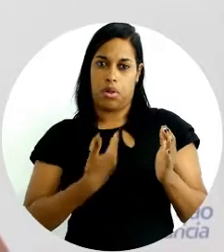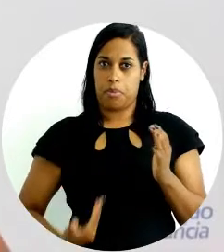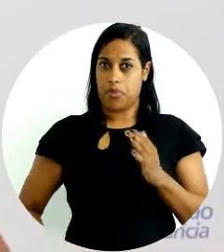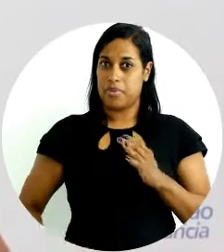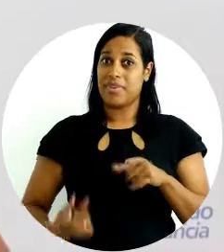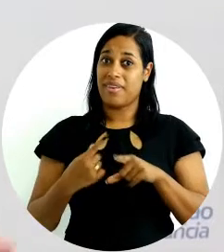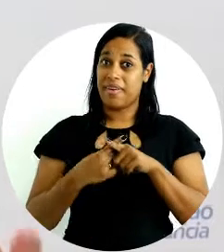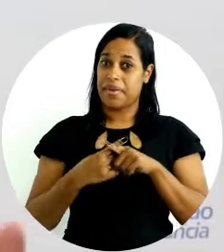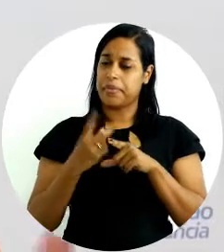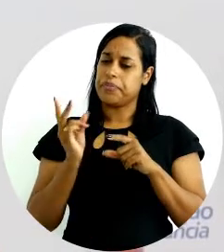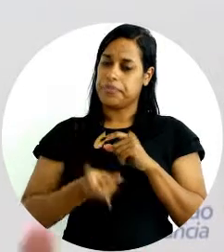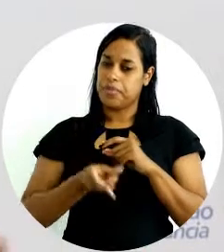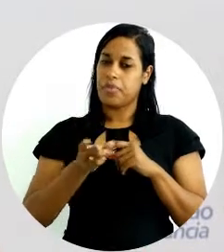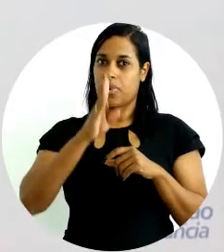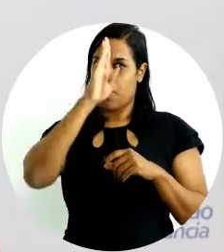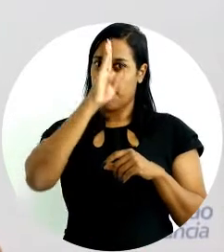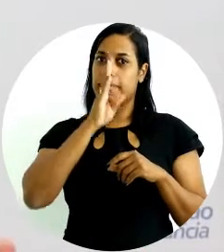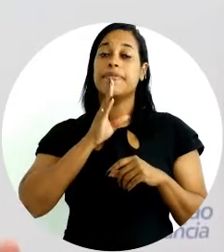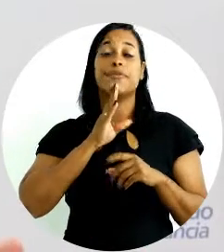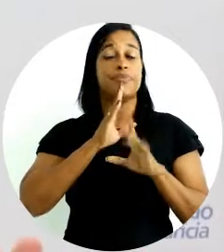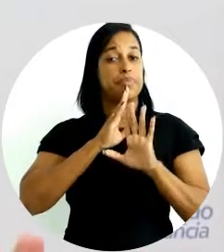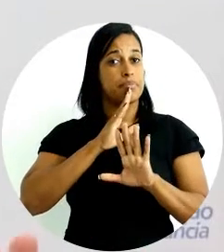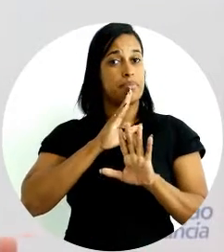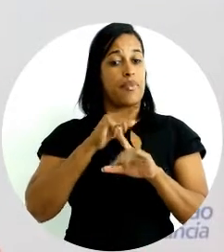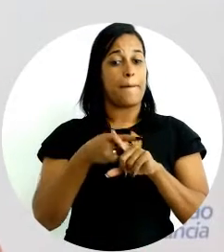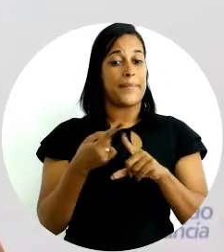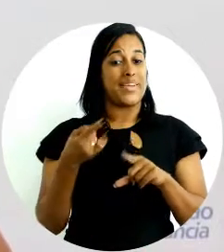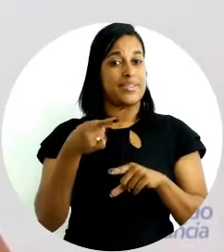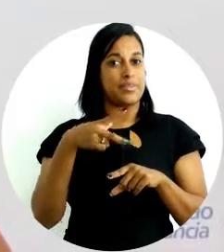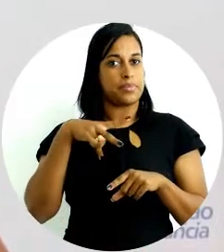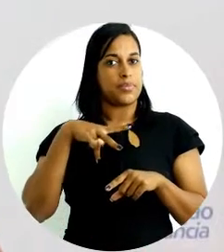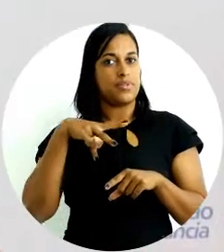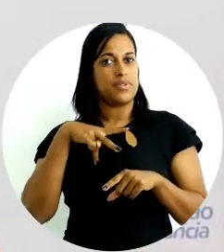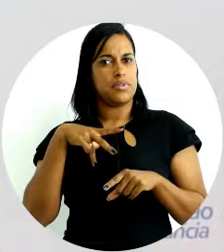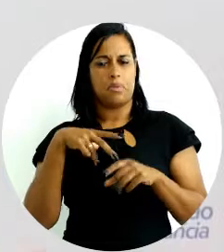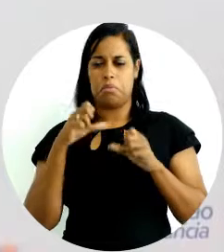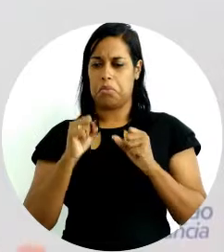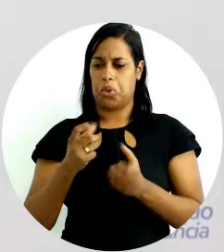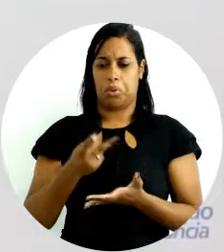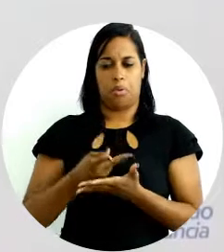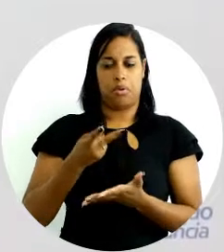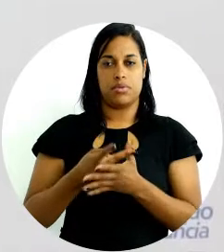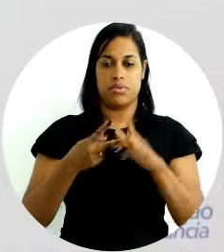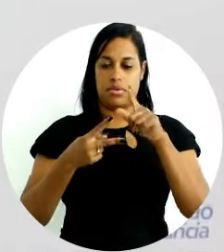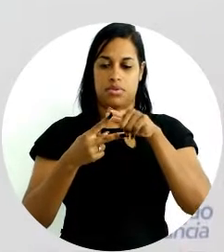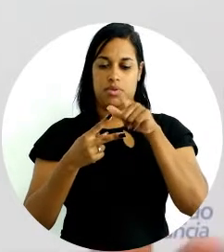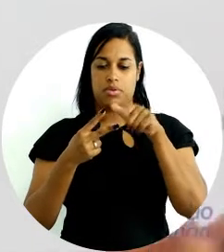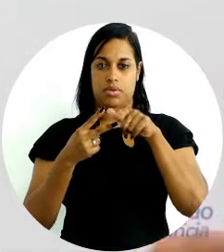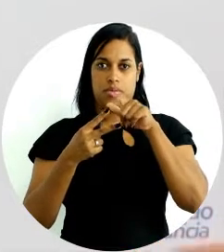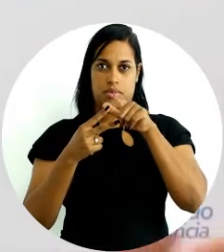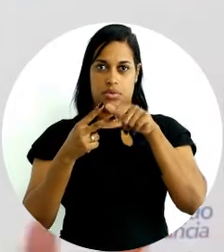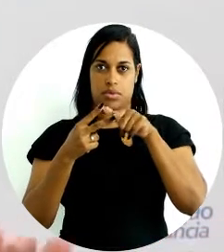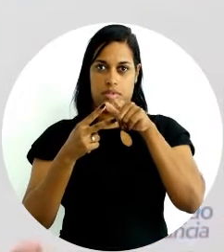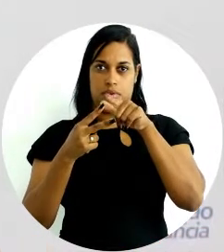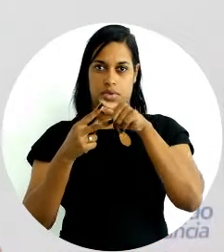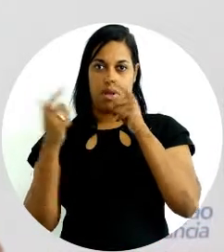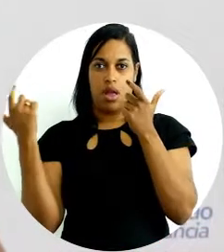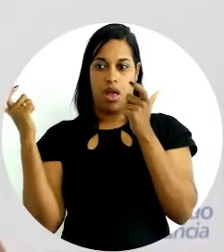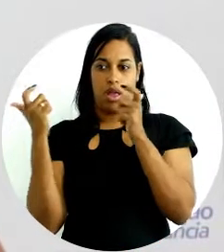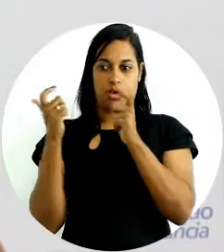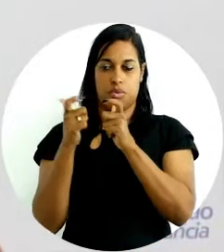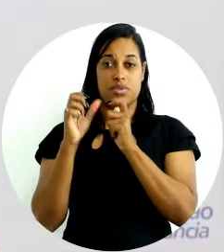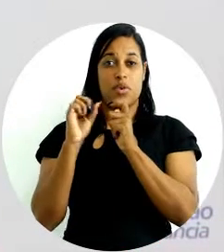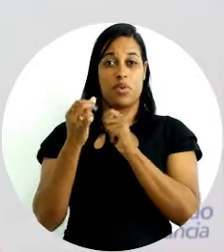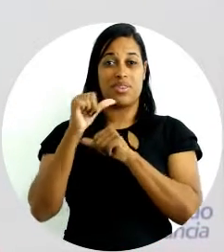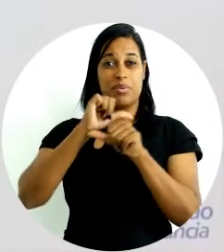continua pública, se a escola ela continua gratuita? Essa privatização ela pode acontecer de duas maneiras: na